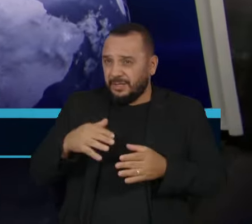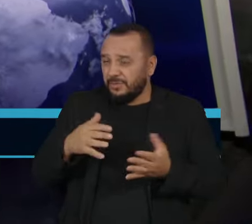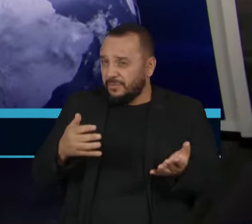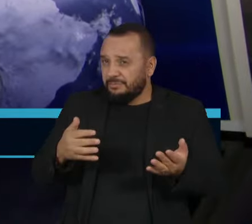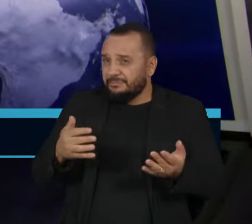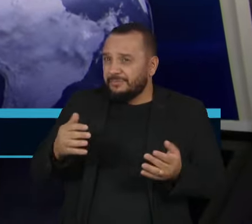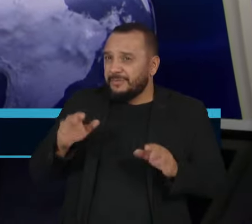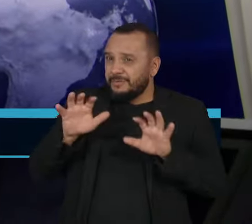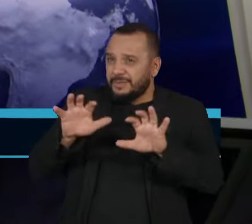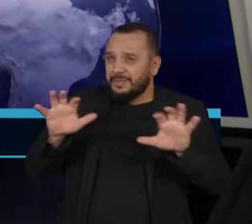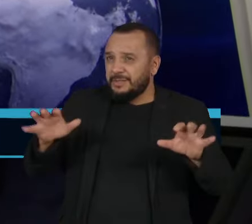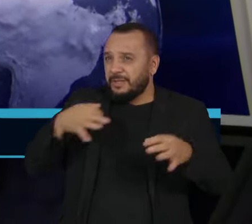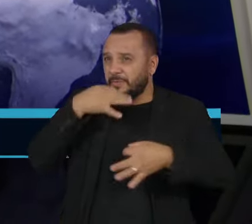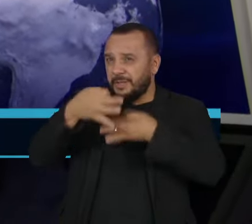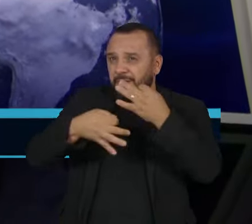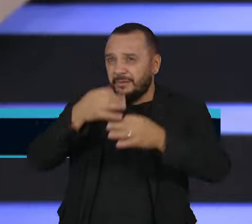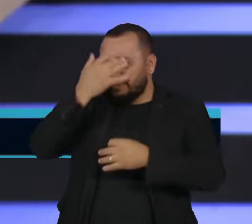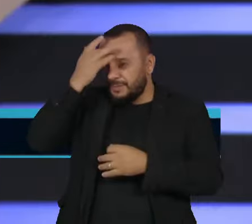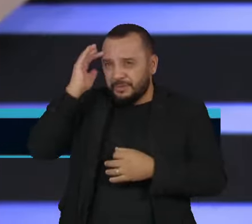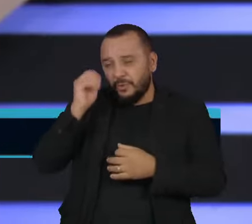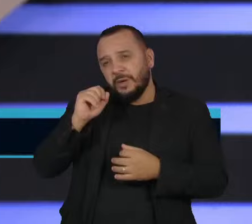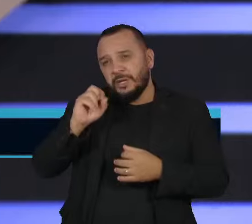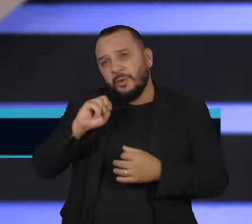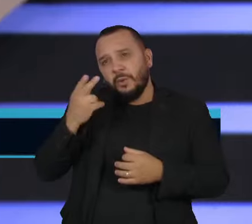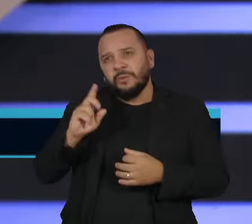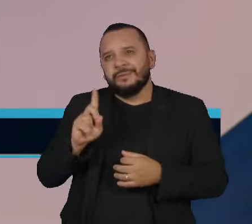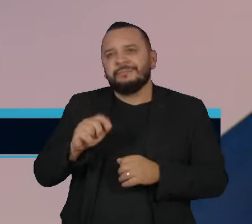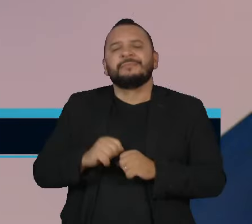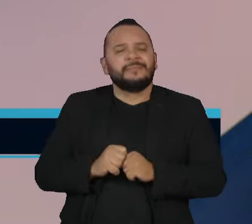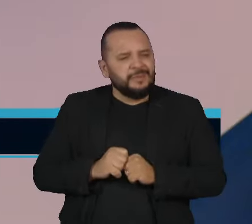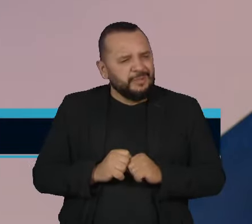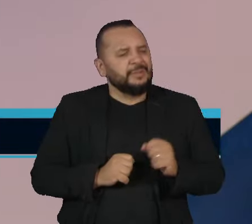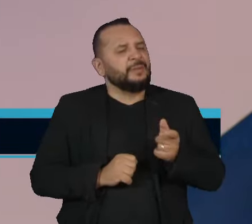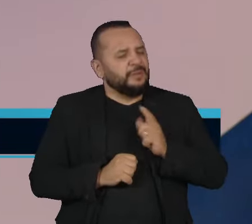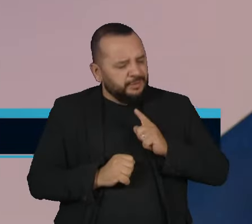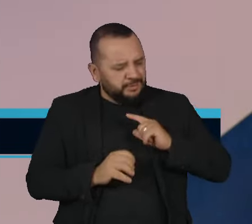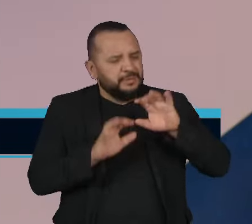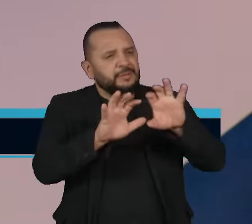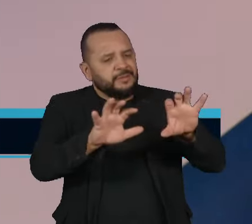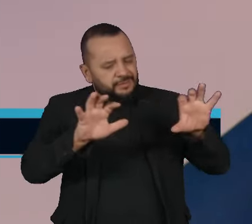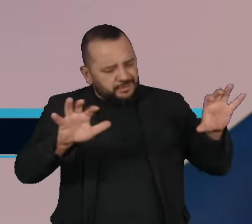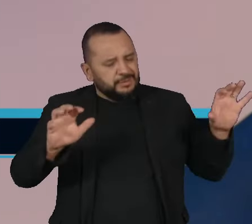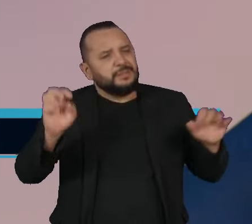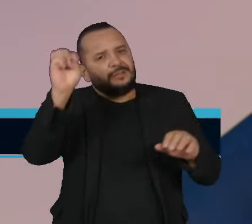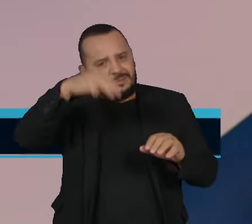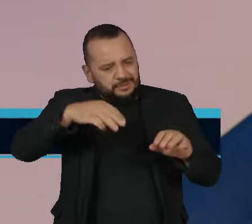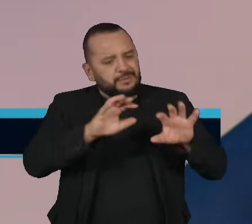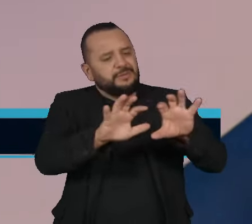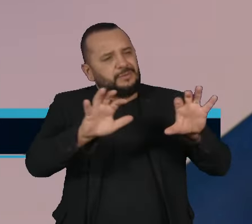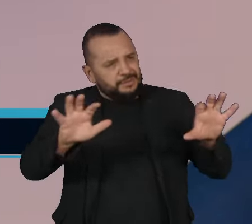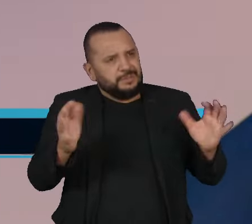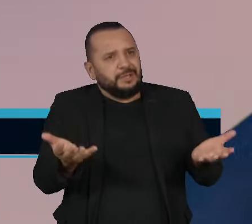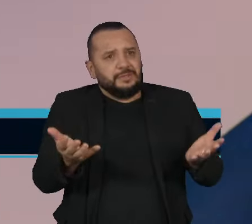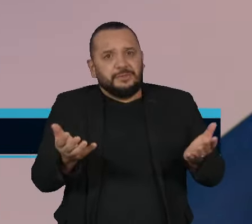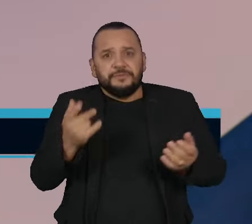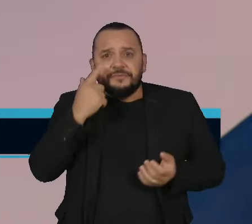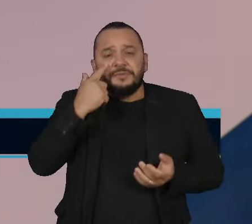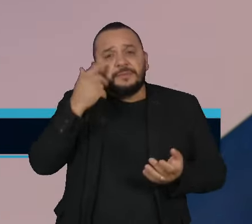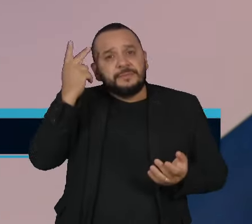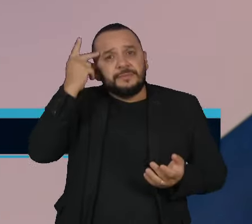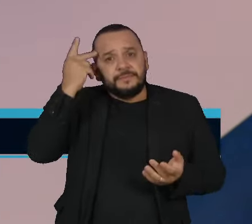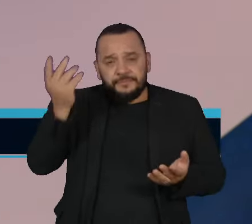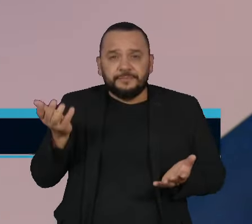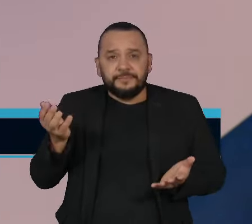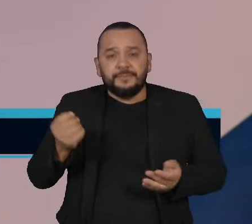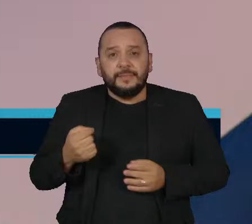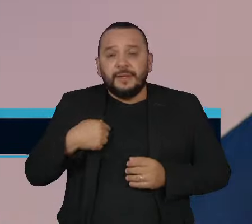reforçar as opiniões que já estão consolidadas? Influenciando fortemente. Basta pegar São Paulo. Marçal